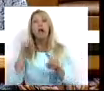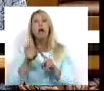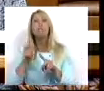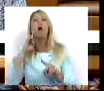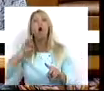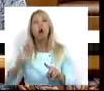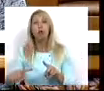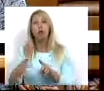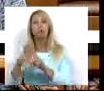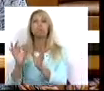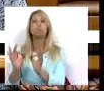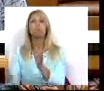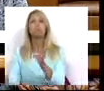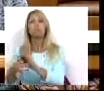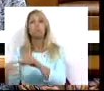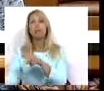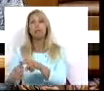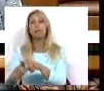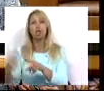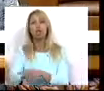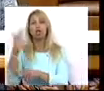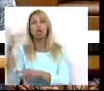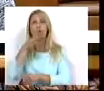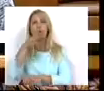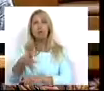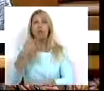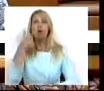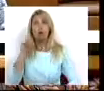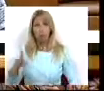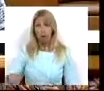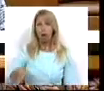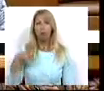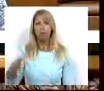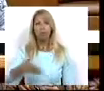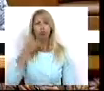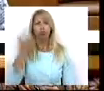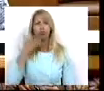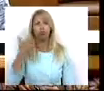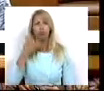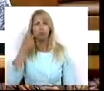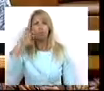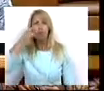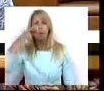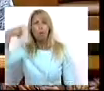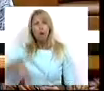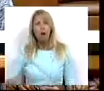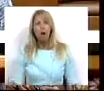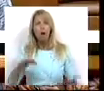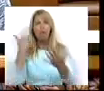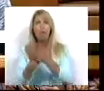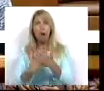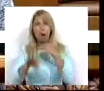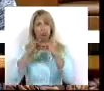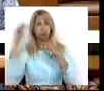interesses que a Troika dita em nome de um capitalismo absurdo para a humanidade que gera